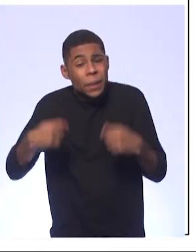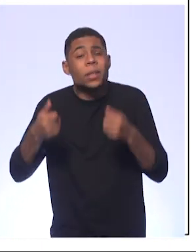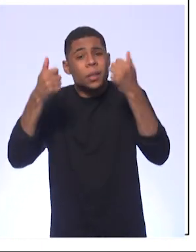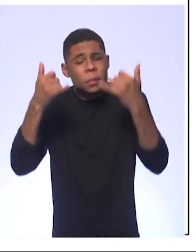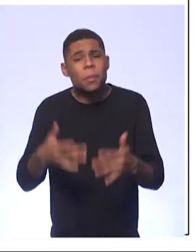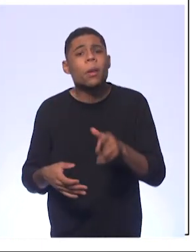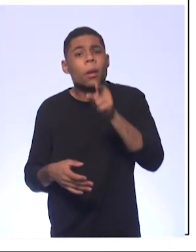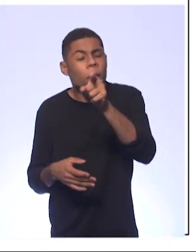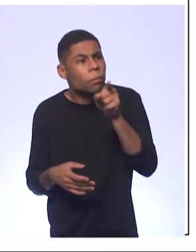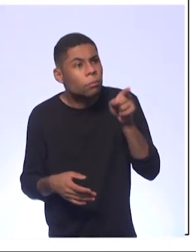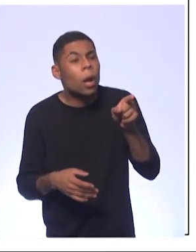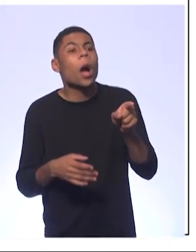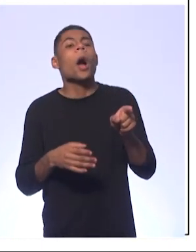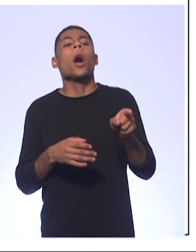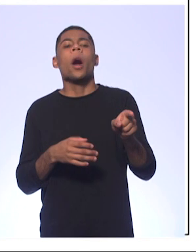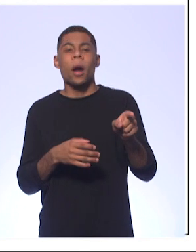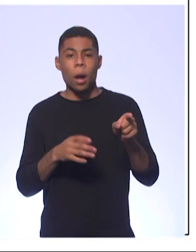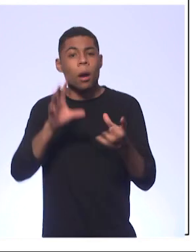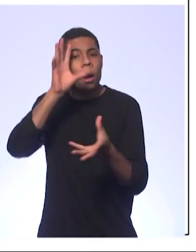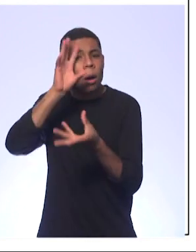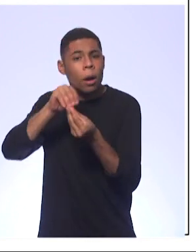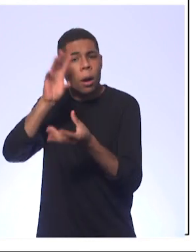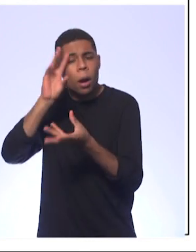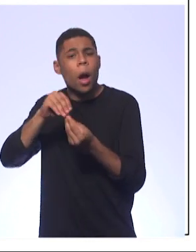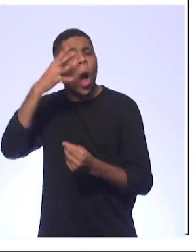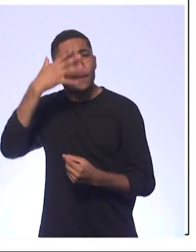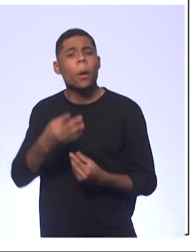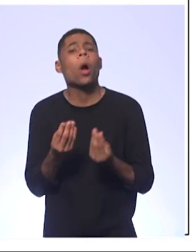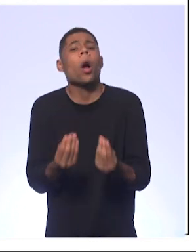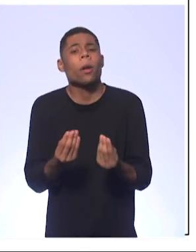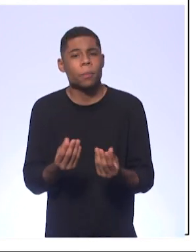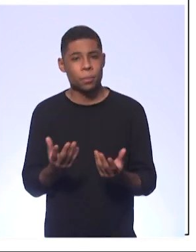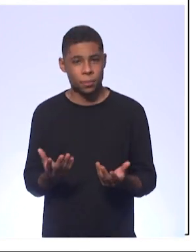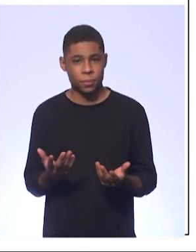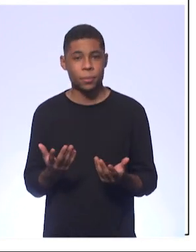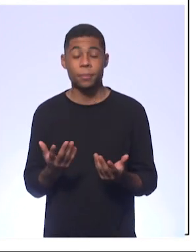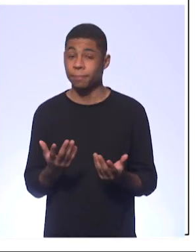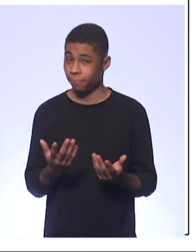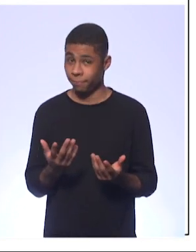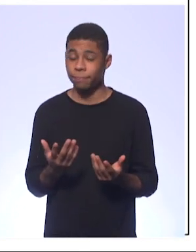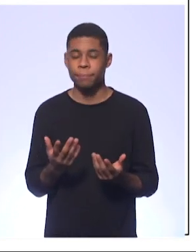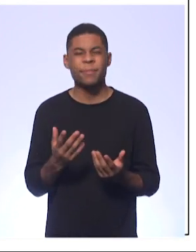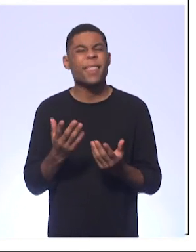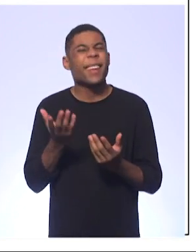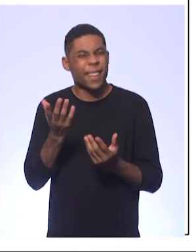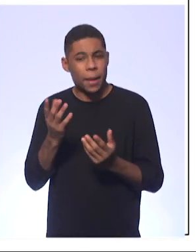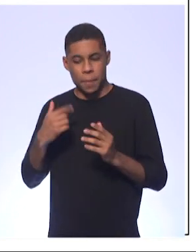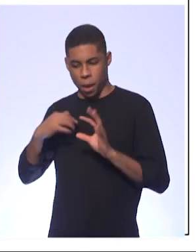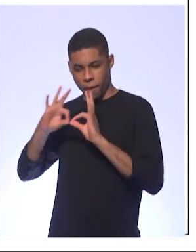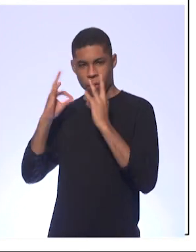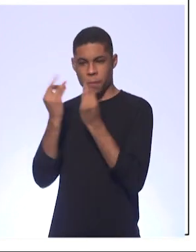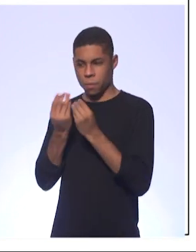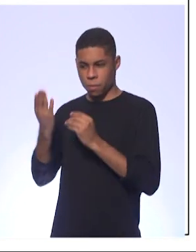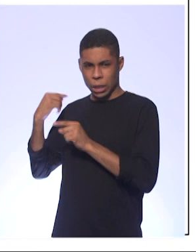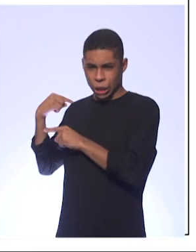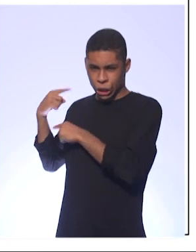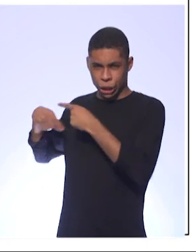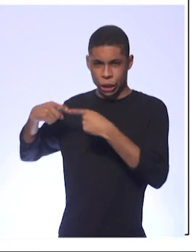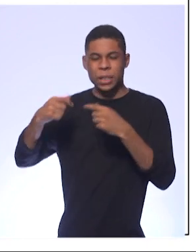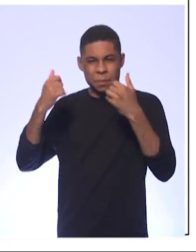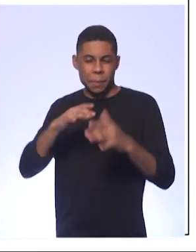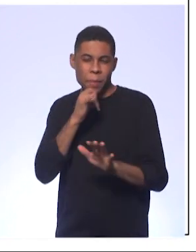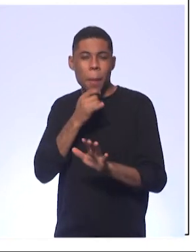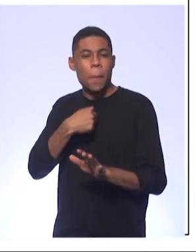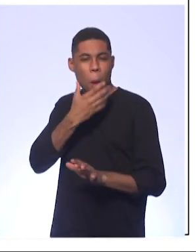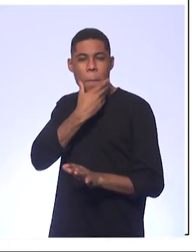que consiste a compreensão leitora. Né? Diz a lenda da minha família que um dia o meu pai teria